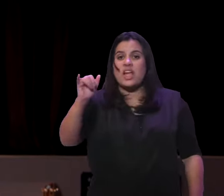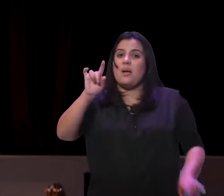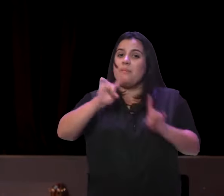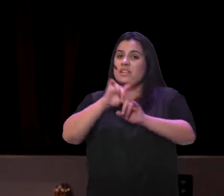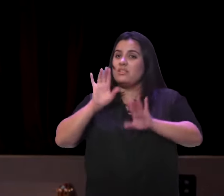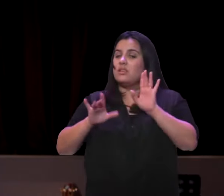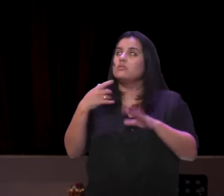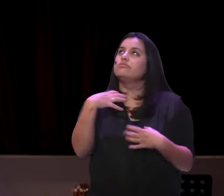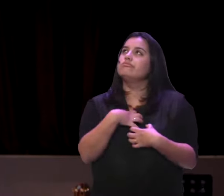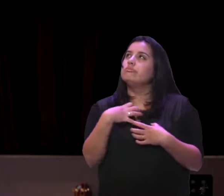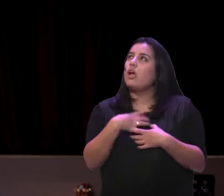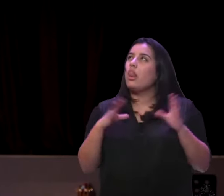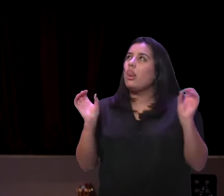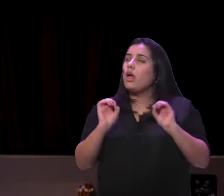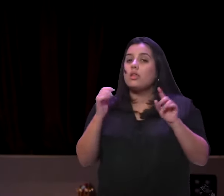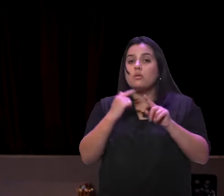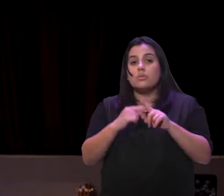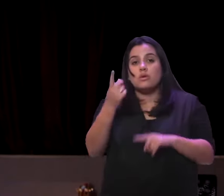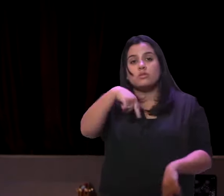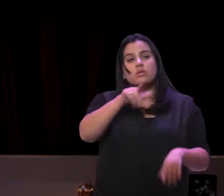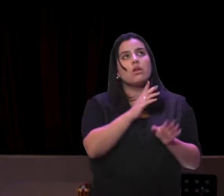está distraído.